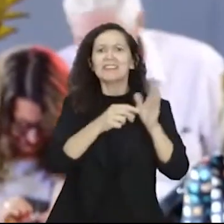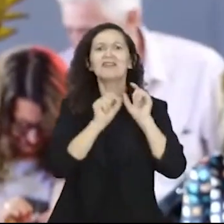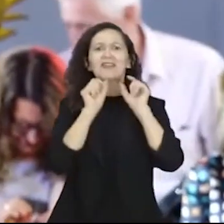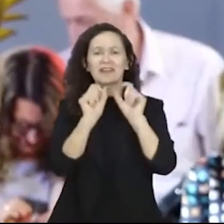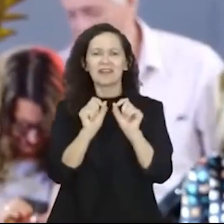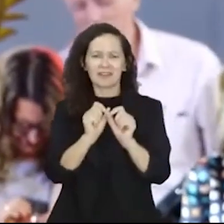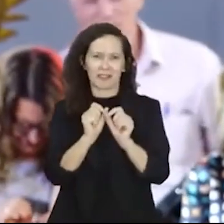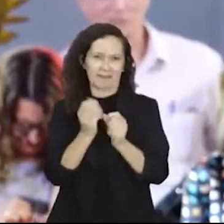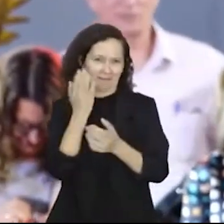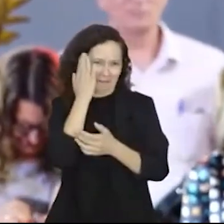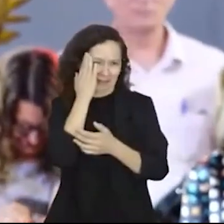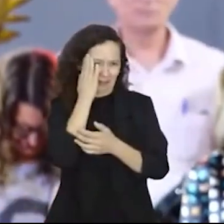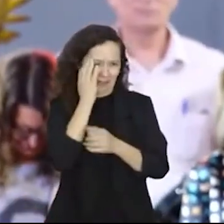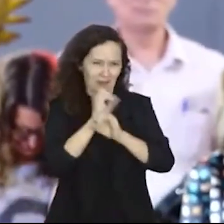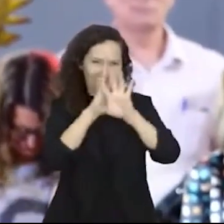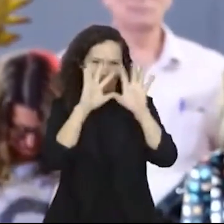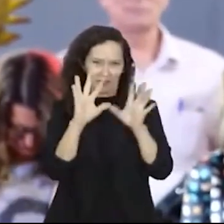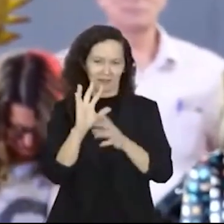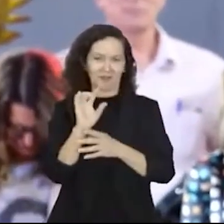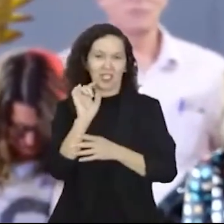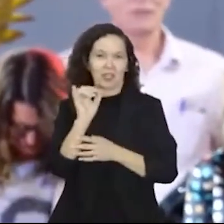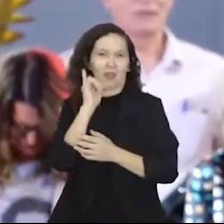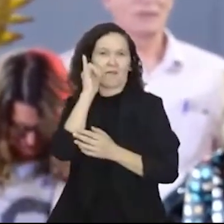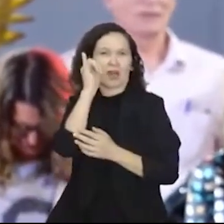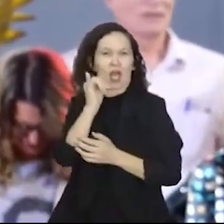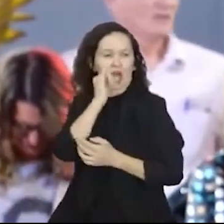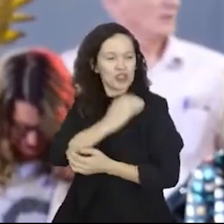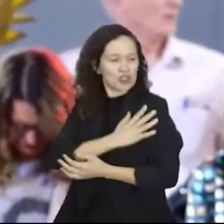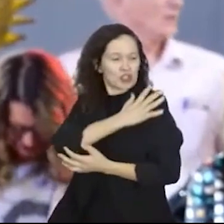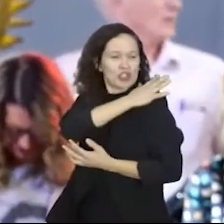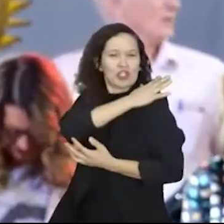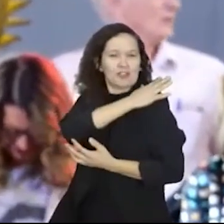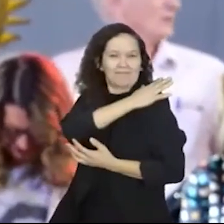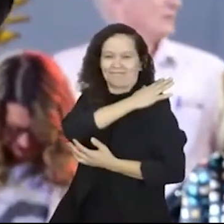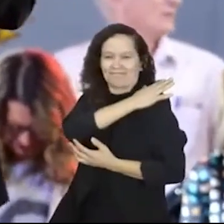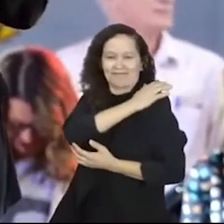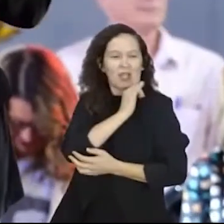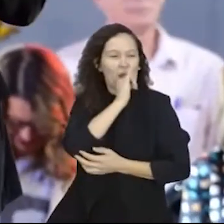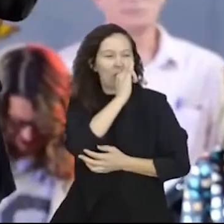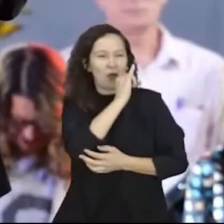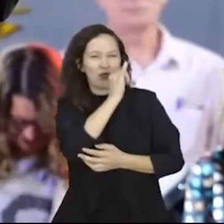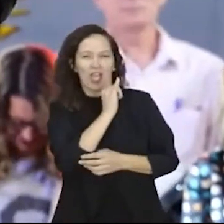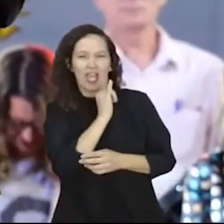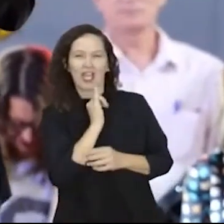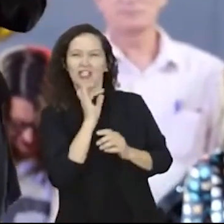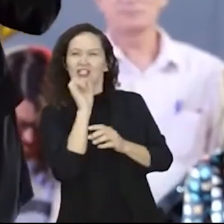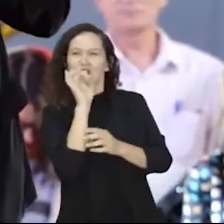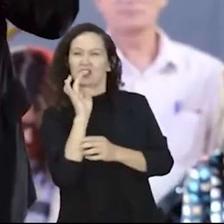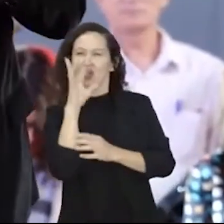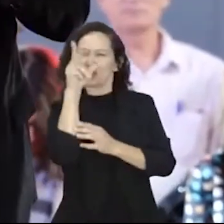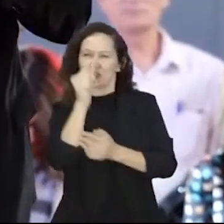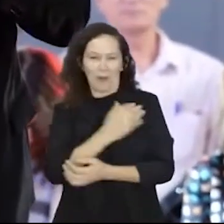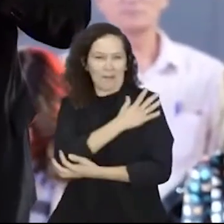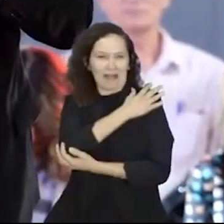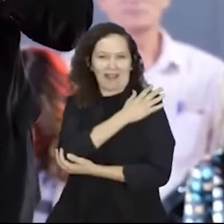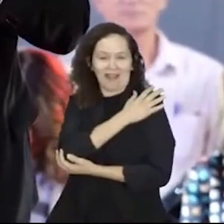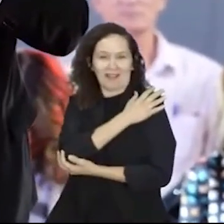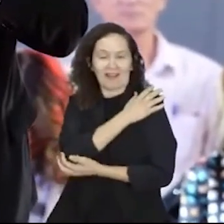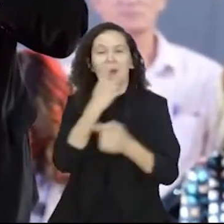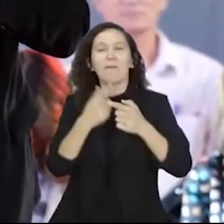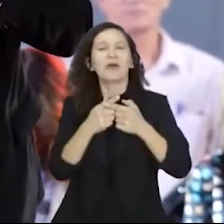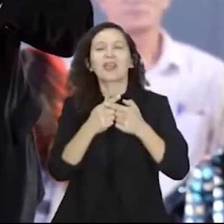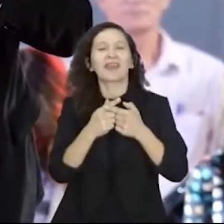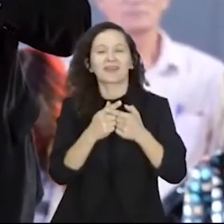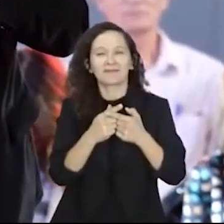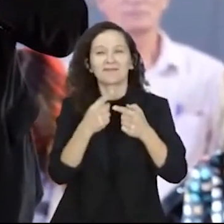não adianta falar de general, não adianta falar de soldado, não adianta falar de militar. Sabe por quê? Porque o povo